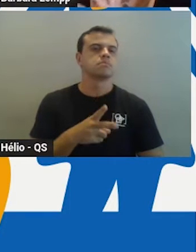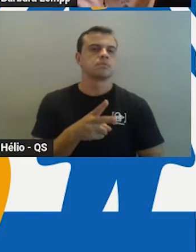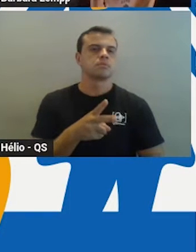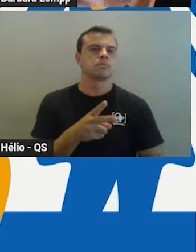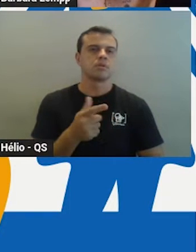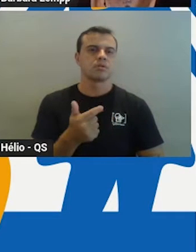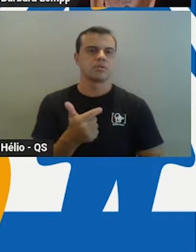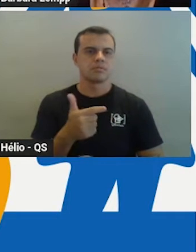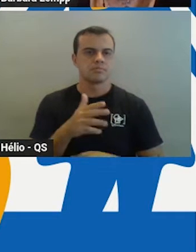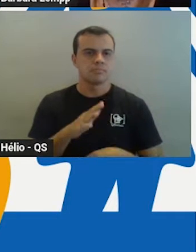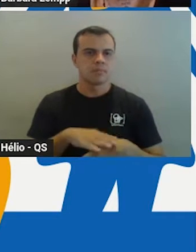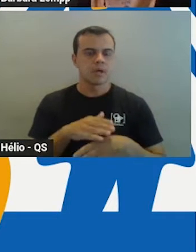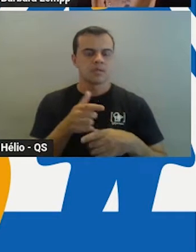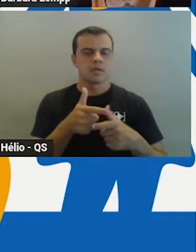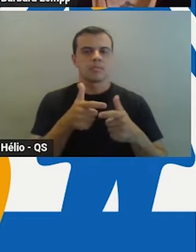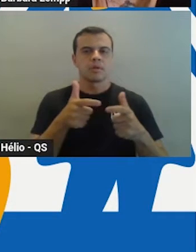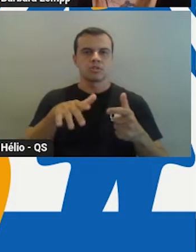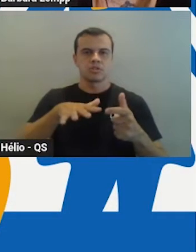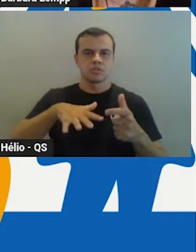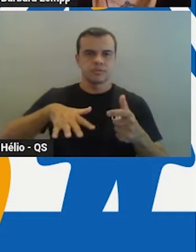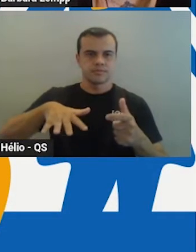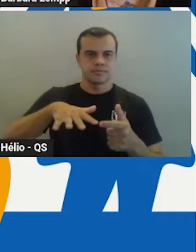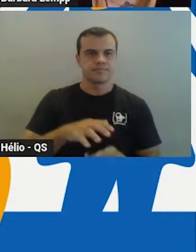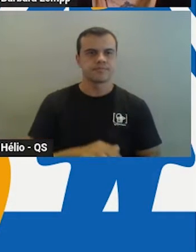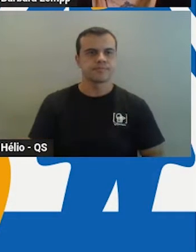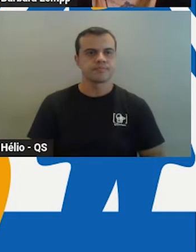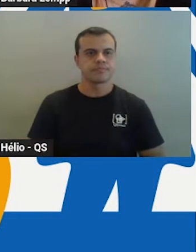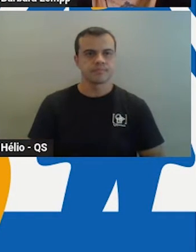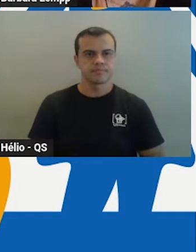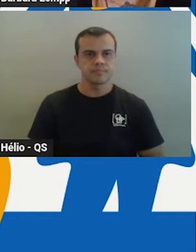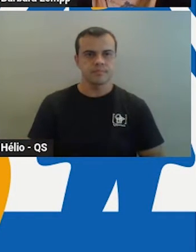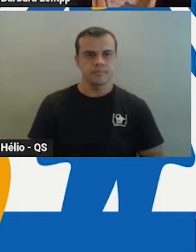com a maior abrangência possível. Tem.